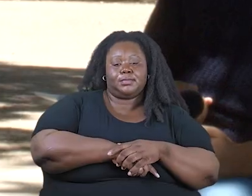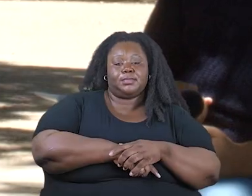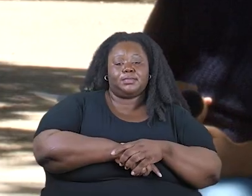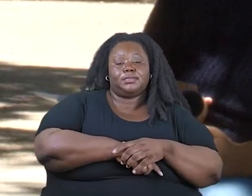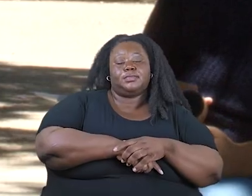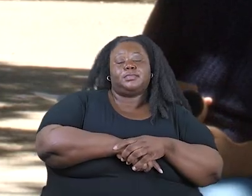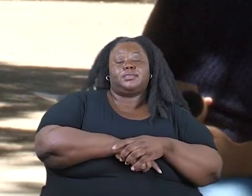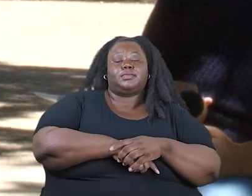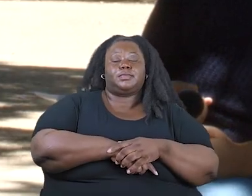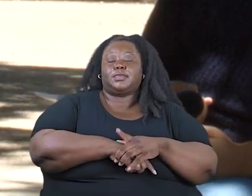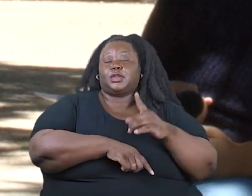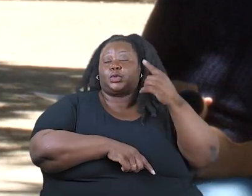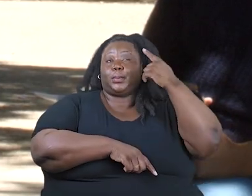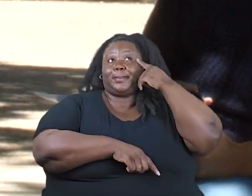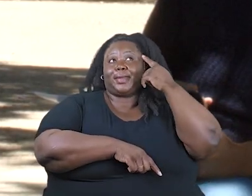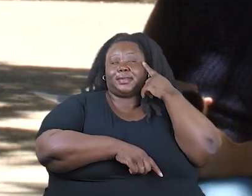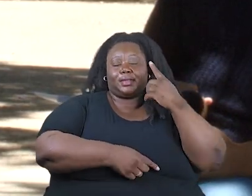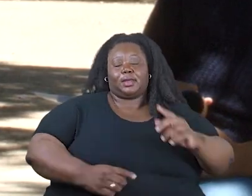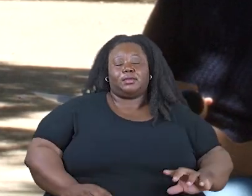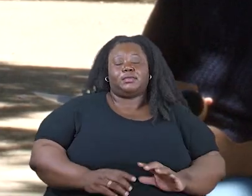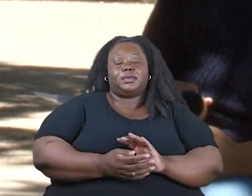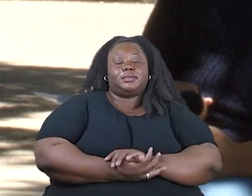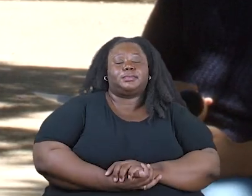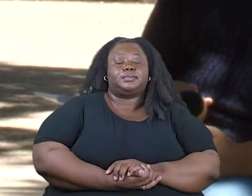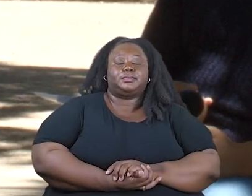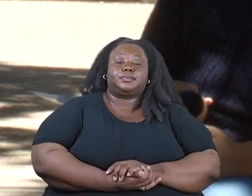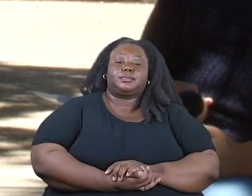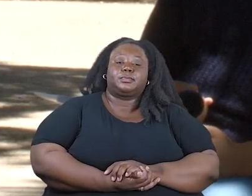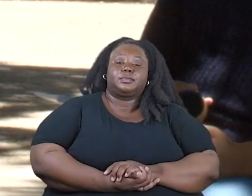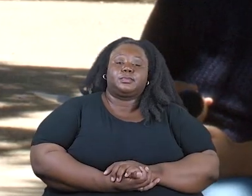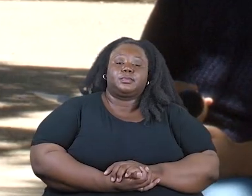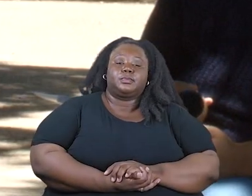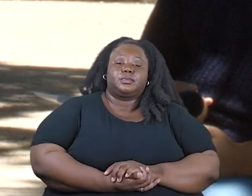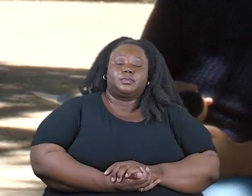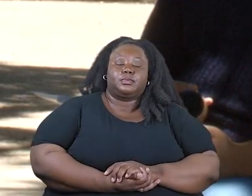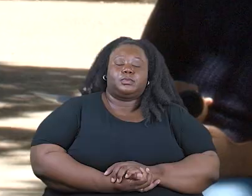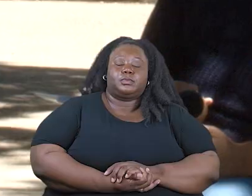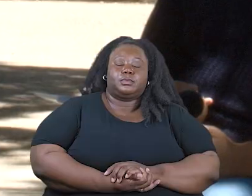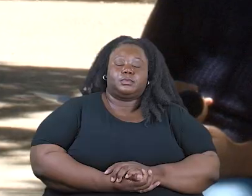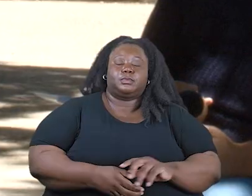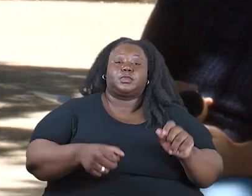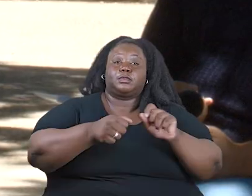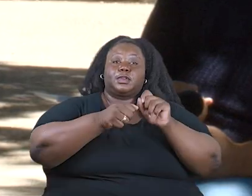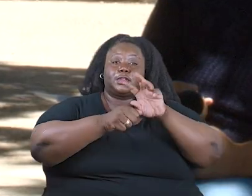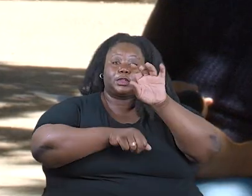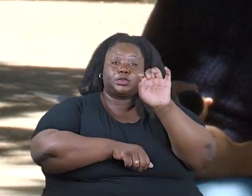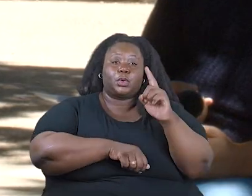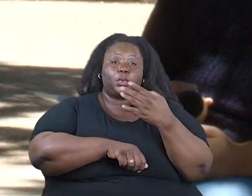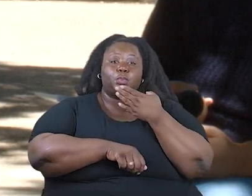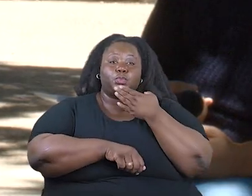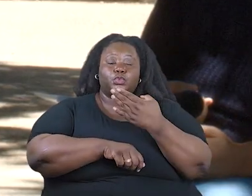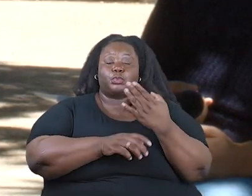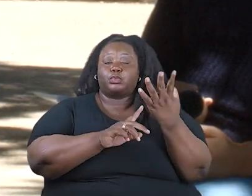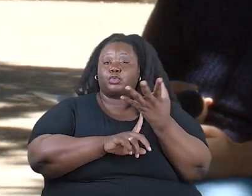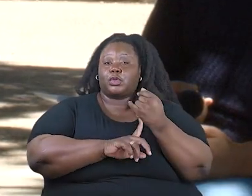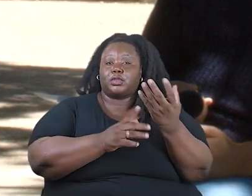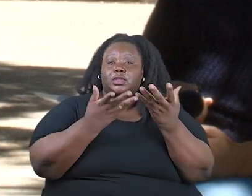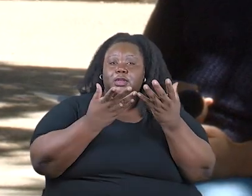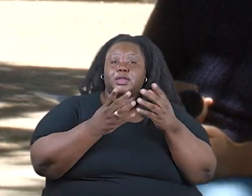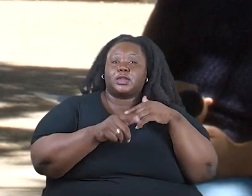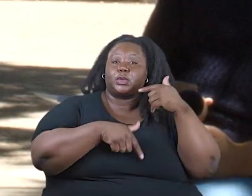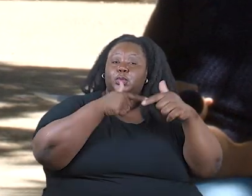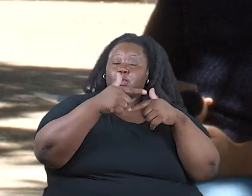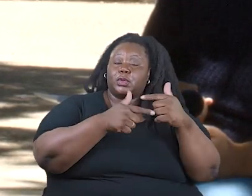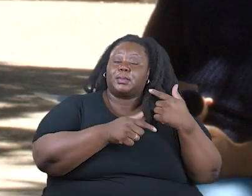Então, ele não pensava em produzir só um determinado tipo de obra de arte. Ele queria que o trabalho